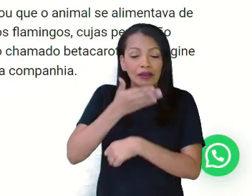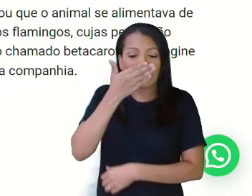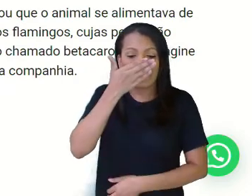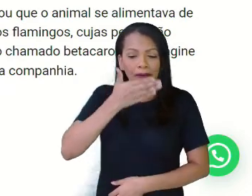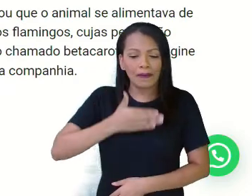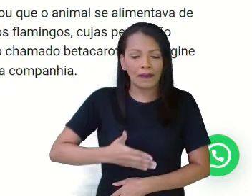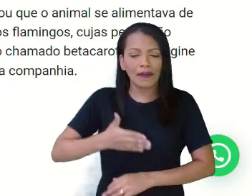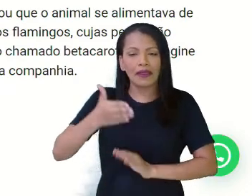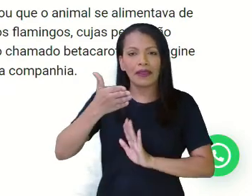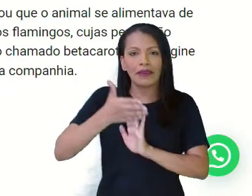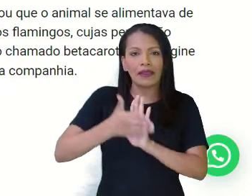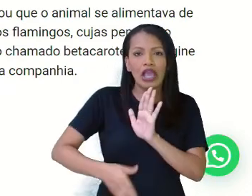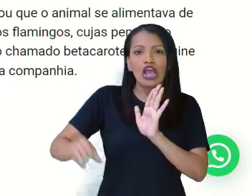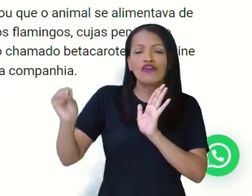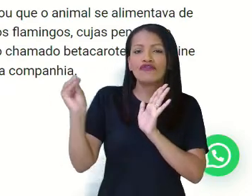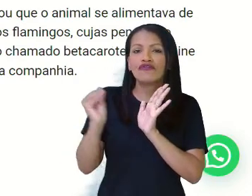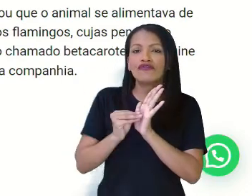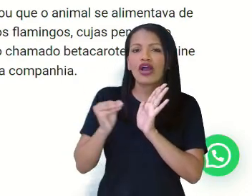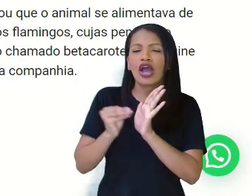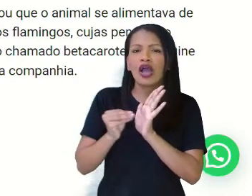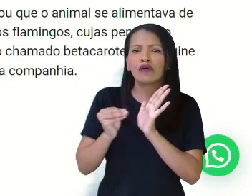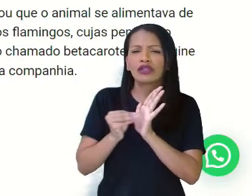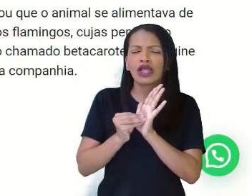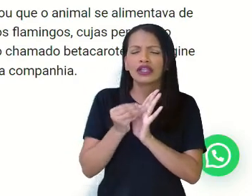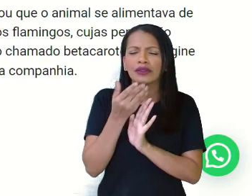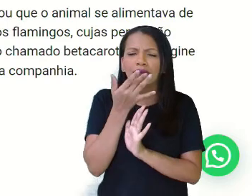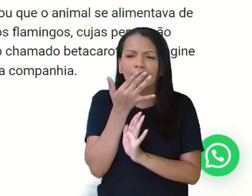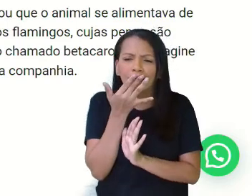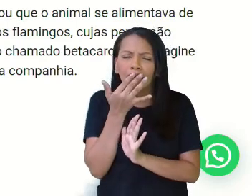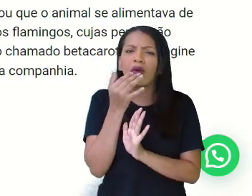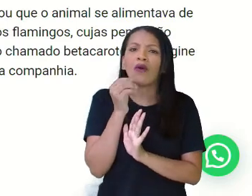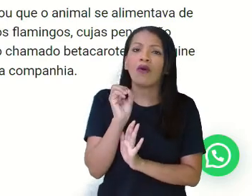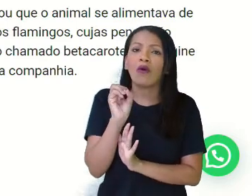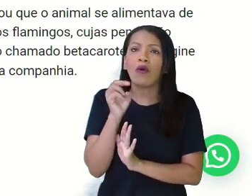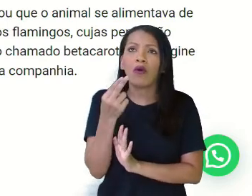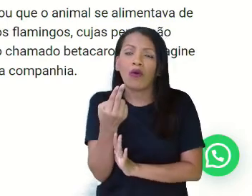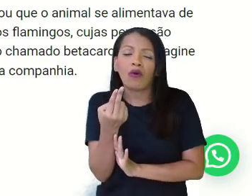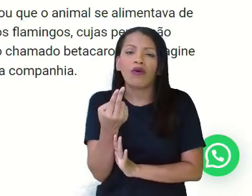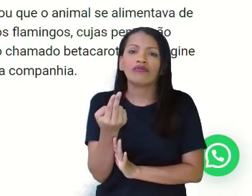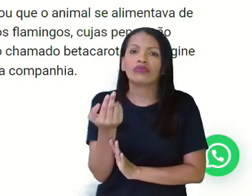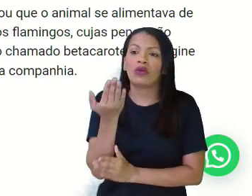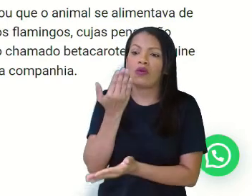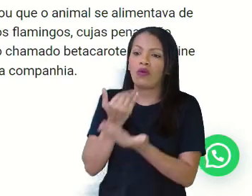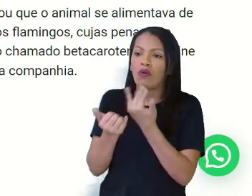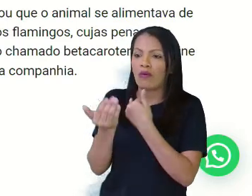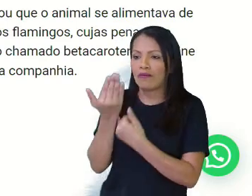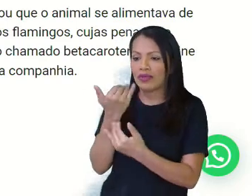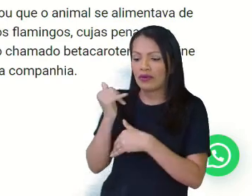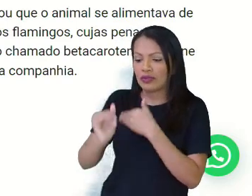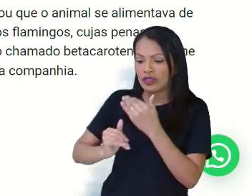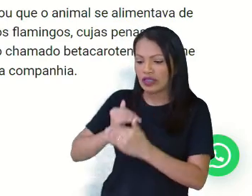pode indicar falta de pigmentação ou que o animal se alimentava de algo que desenvolvia em seu corpo essa cor mais